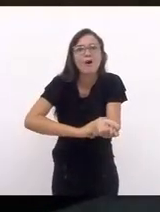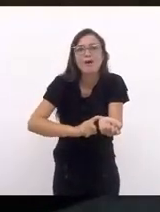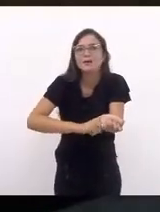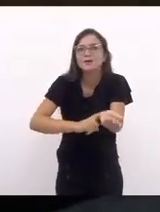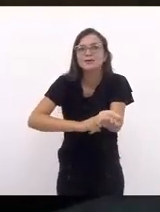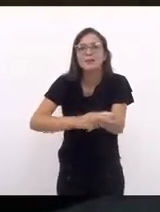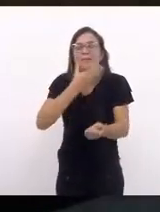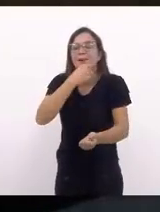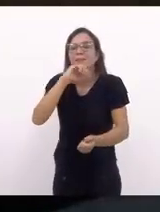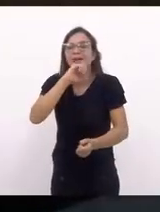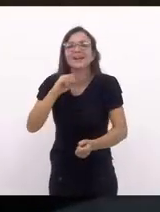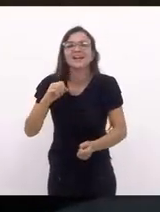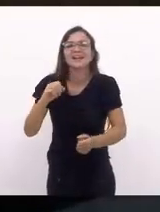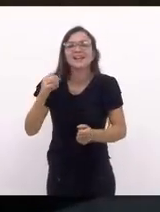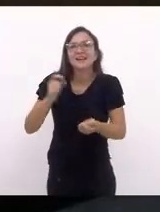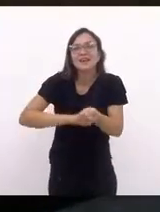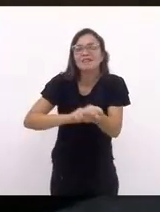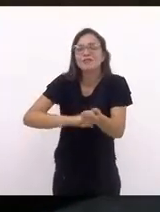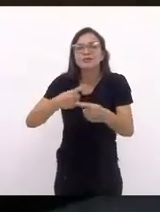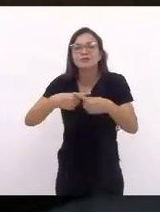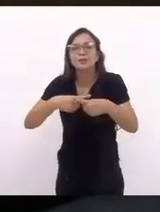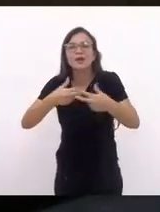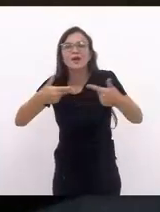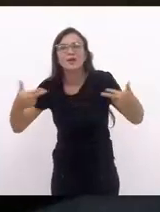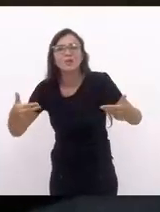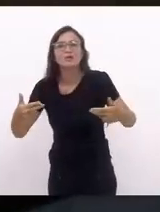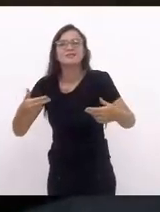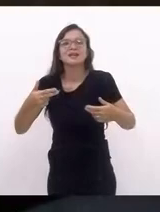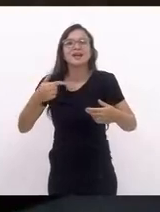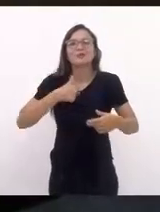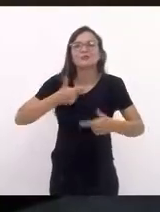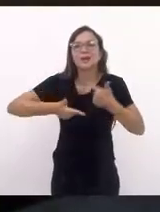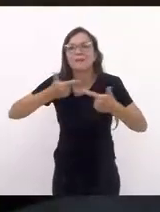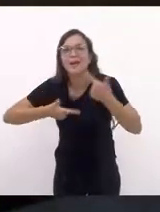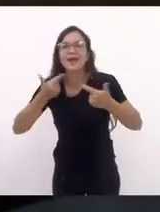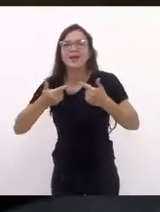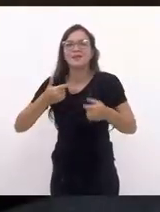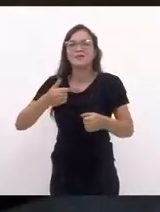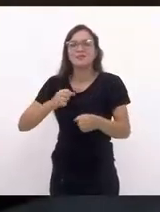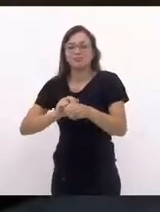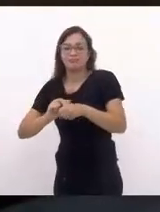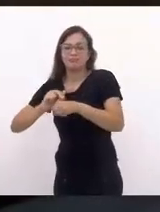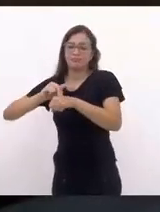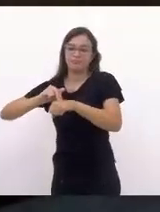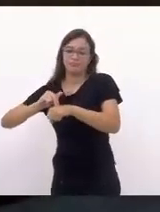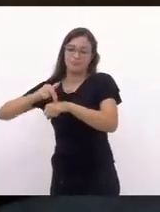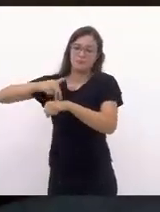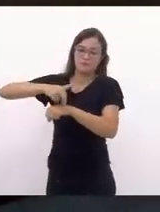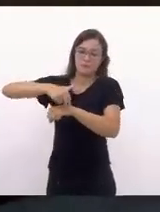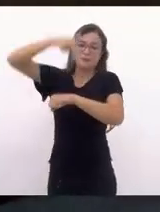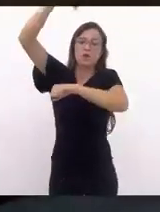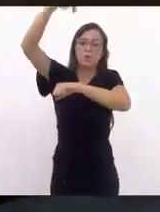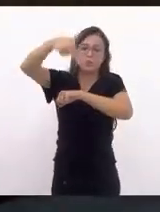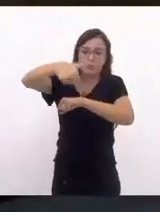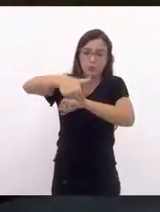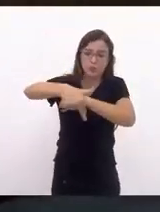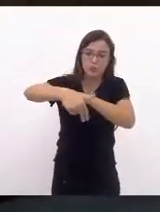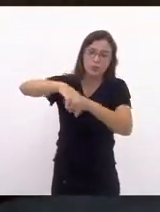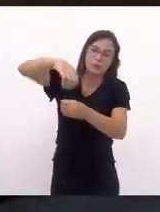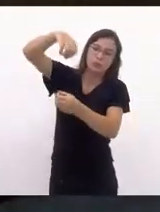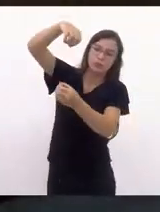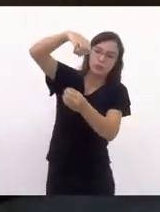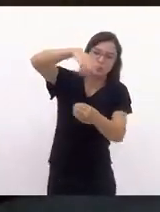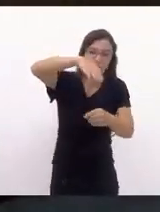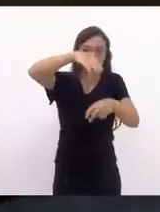daquele momento deve ter cansado assim ai meu Deus ele podia ter ido para a polícia militar esquecer paraquedista viu Brincadeiras à parte estou muito feliz em